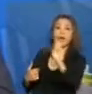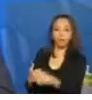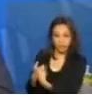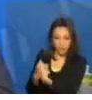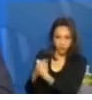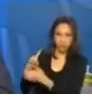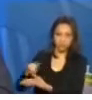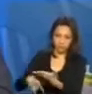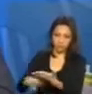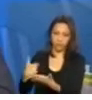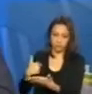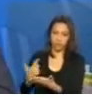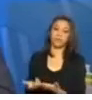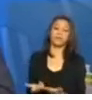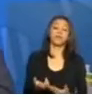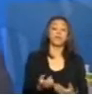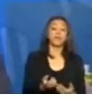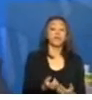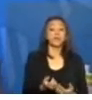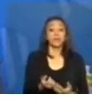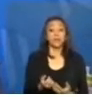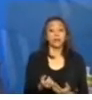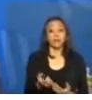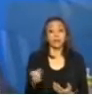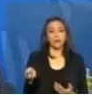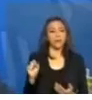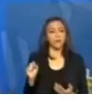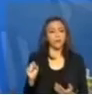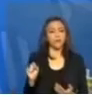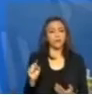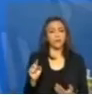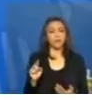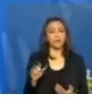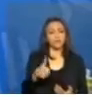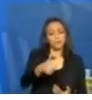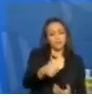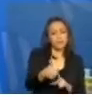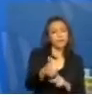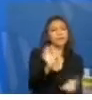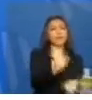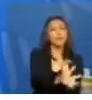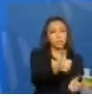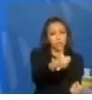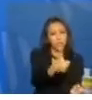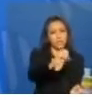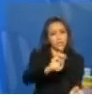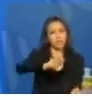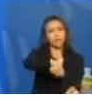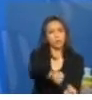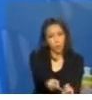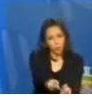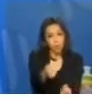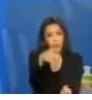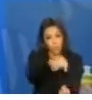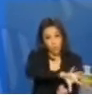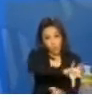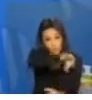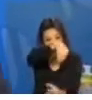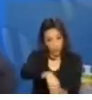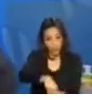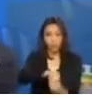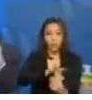Em relação a esses em torno de 10 milhões, eles estão no cadastro